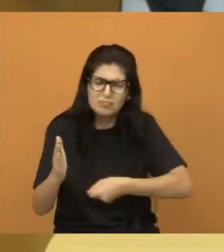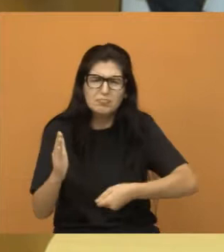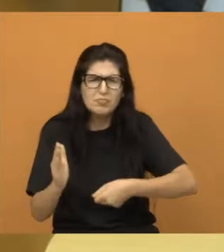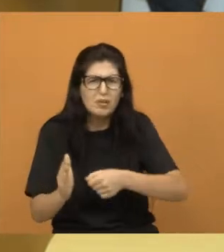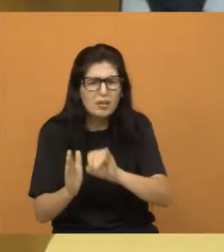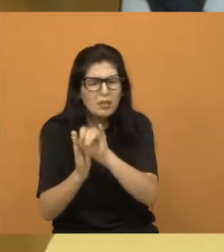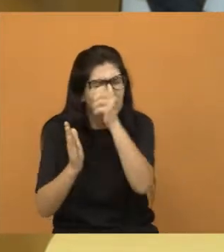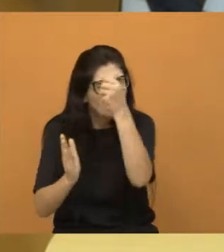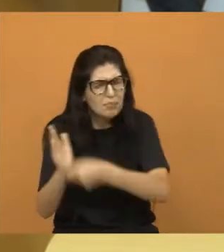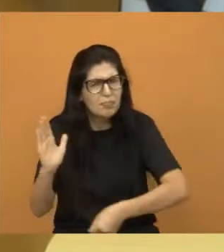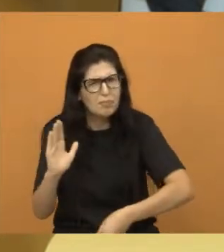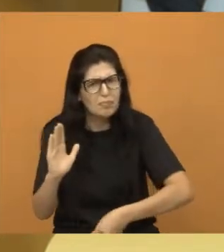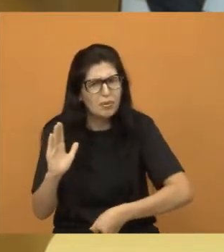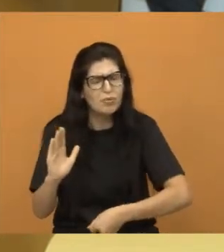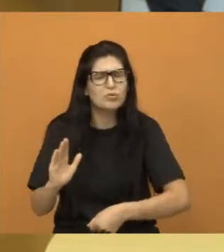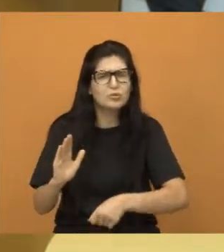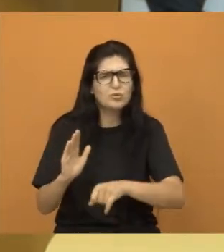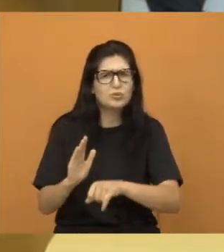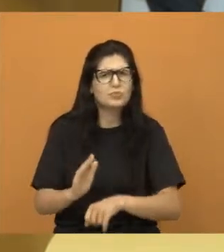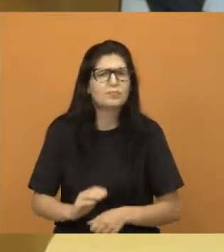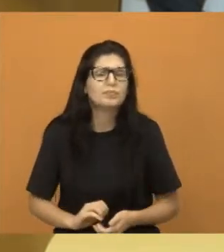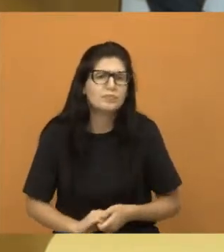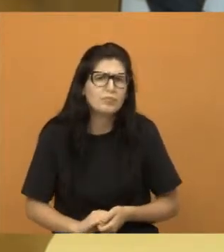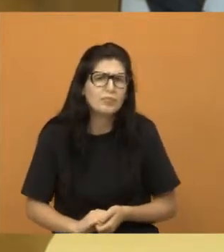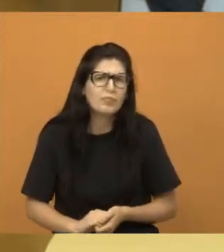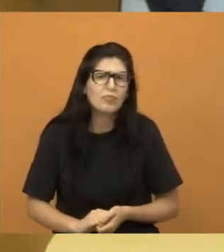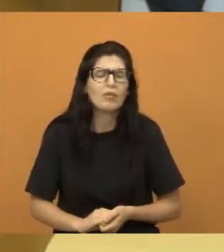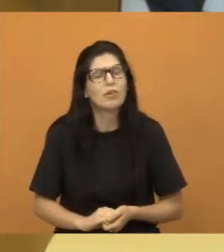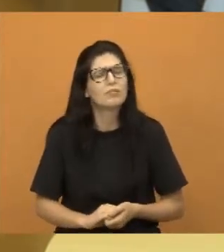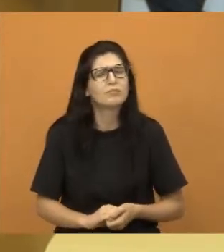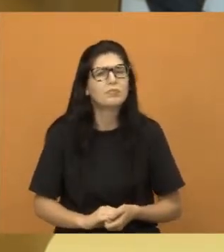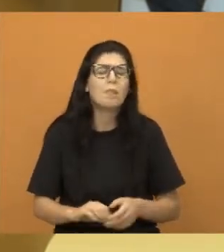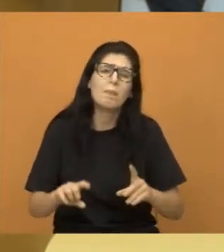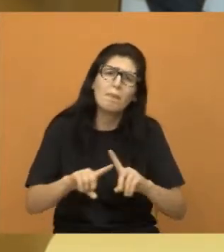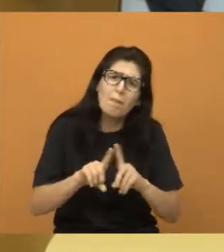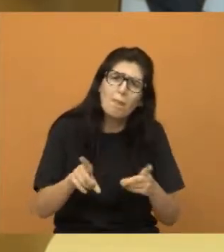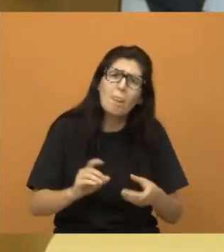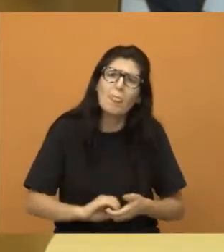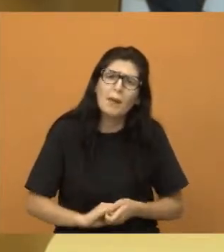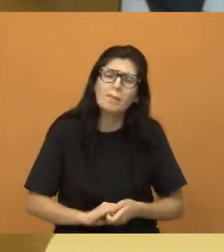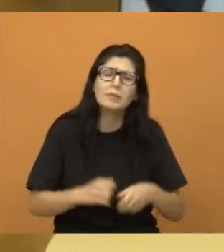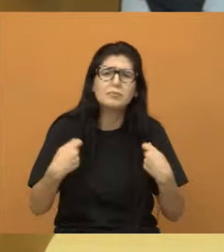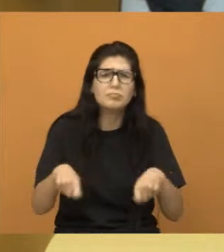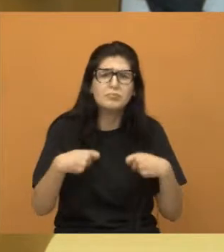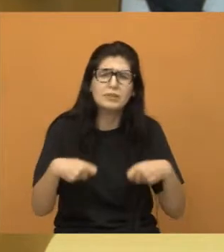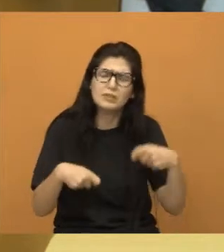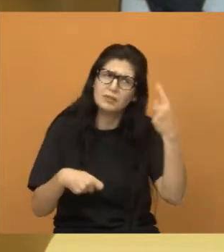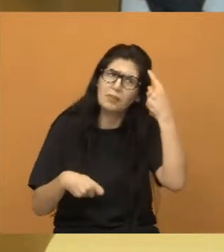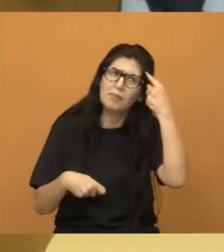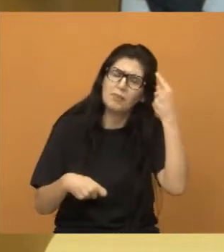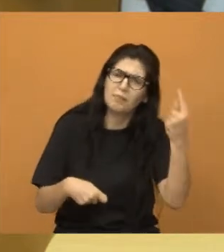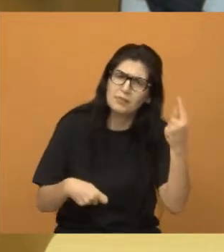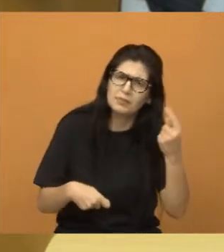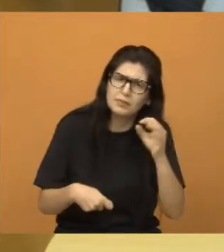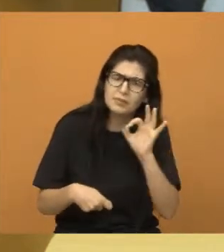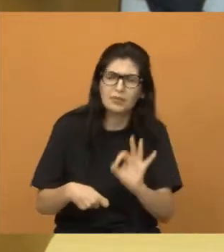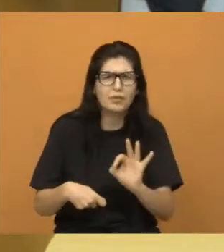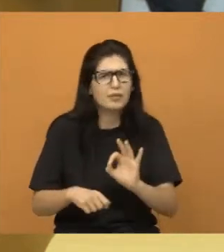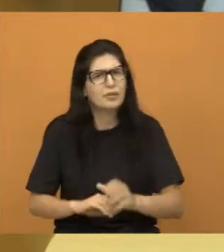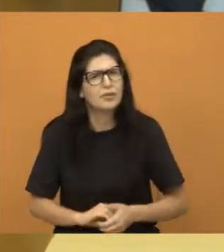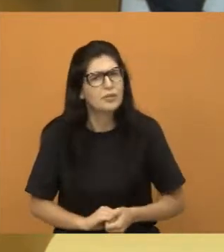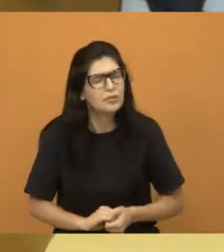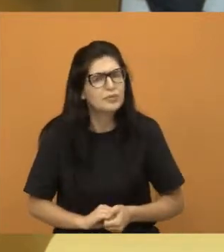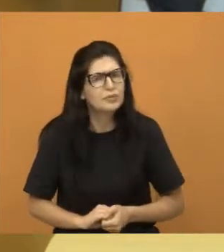máquina. Que, na minha opinião, em alguns casos, eu não quero, logicamente, entrar especificamente em alguns cargos aqui, como o Fernando